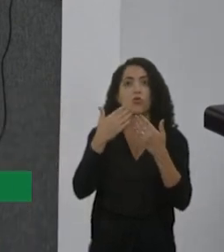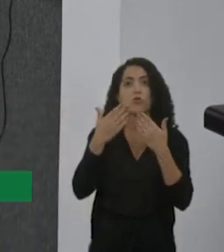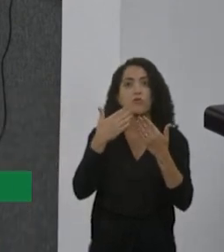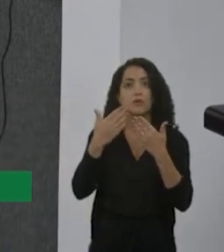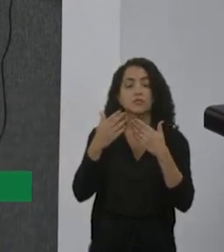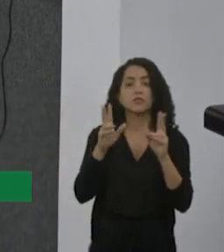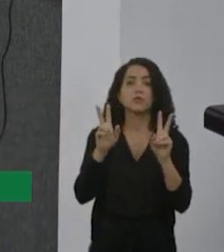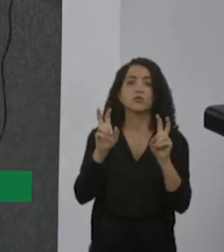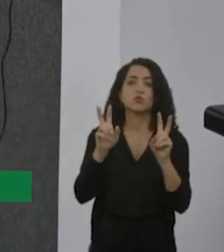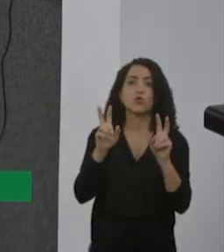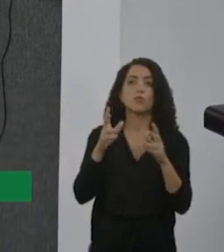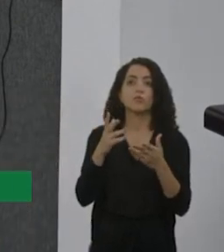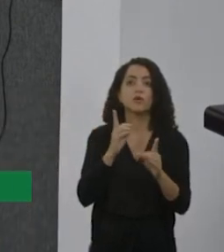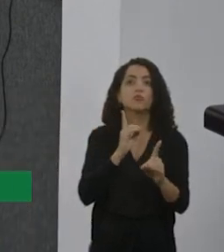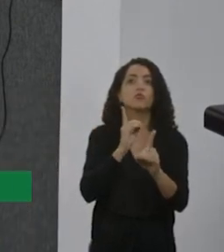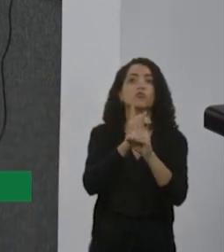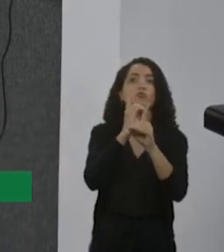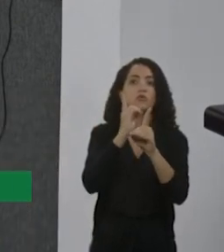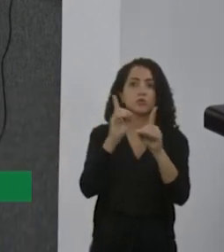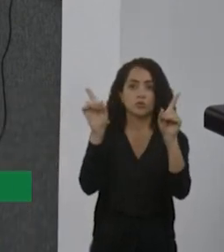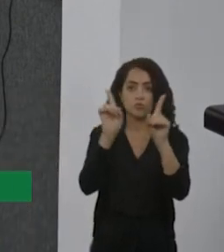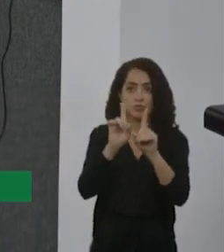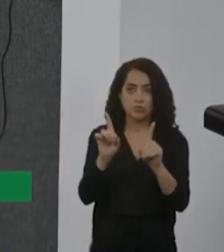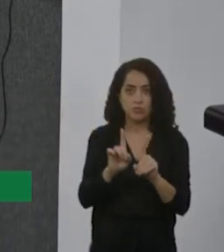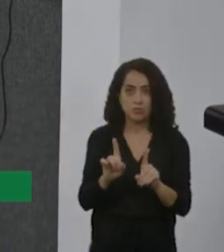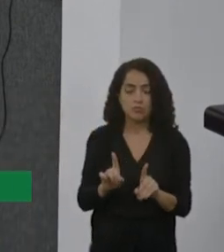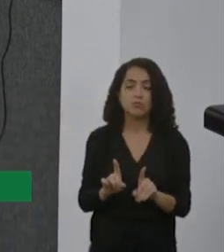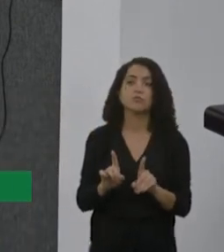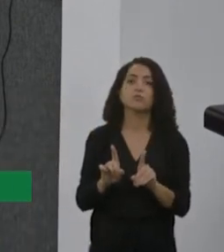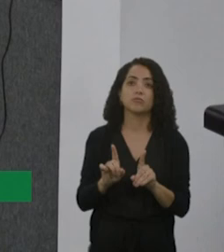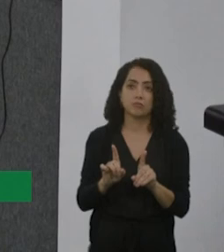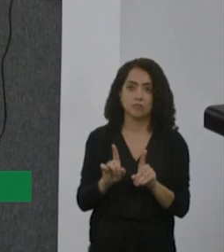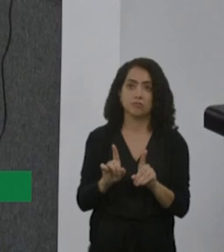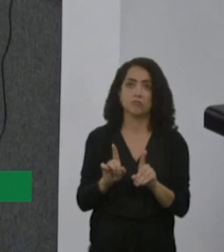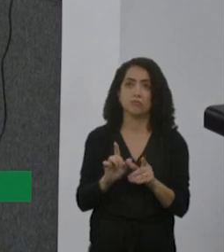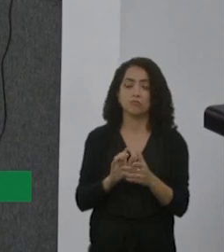sobre descobrindo a deficiência da